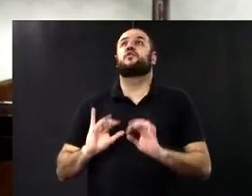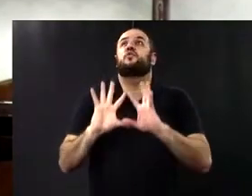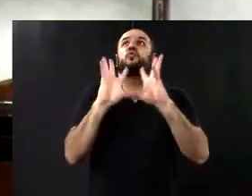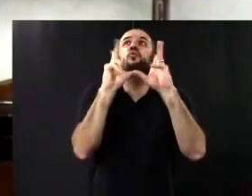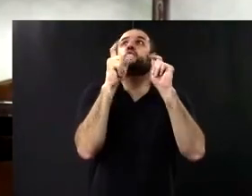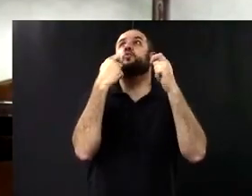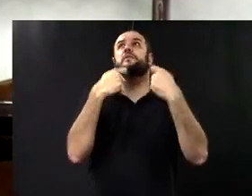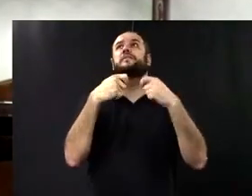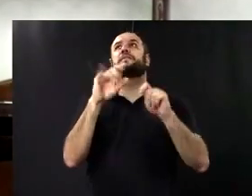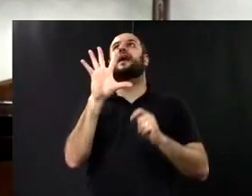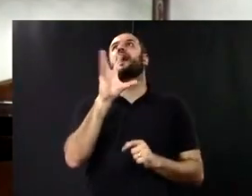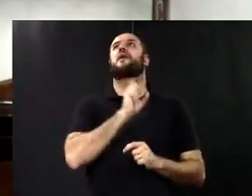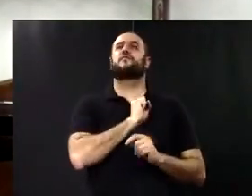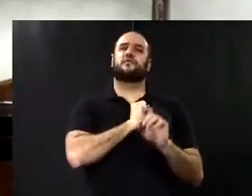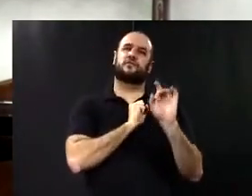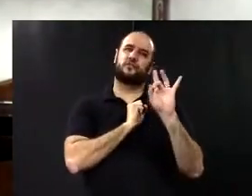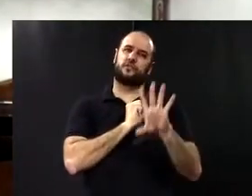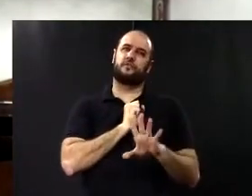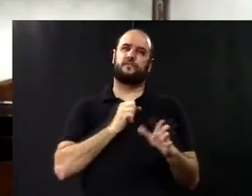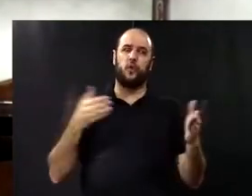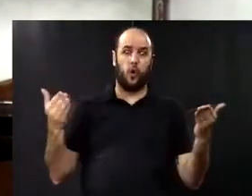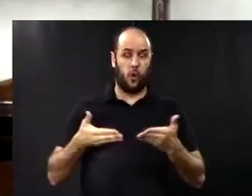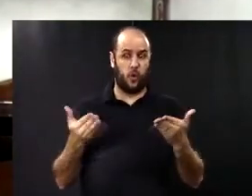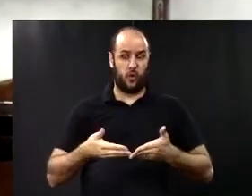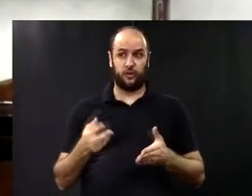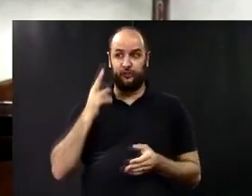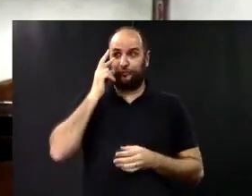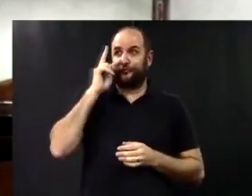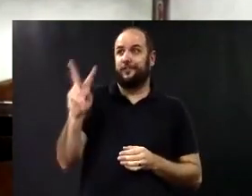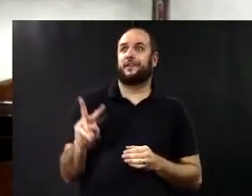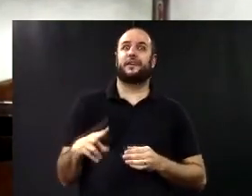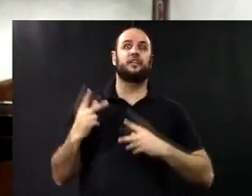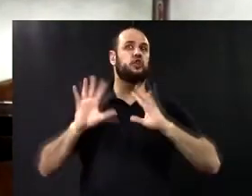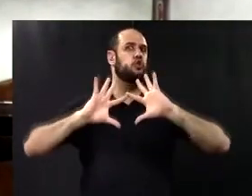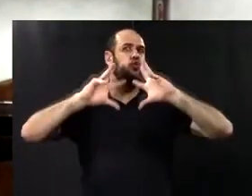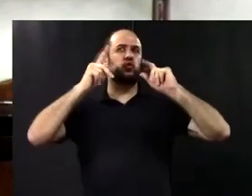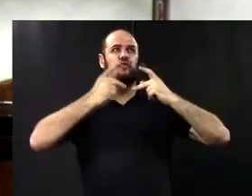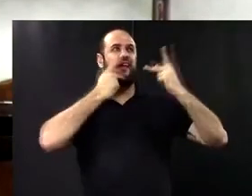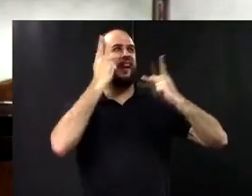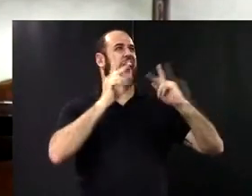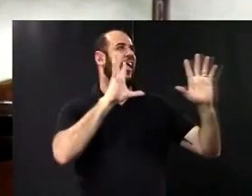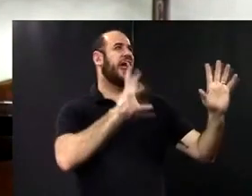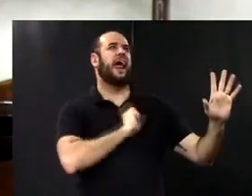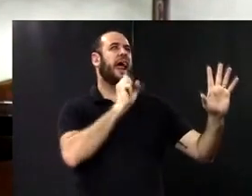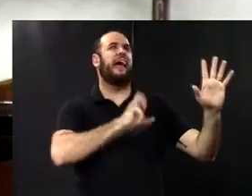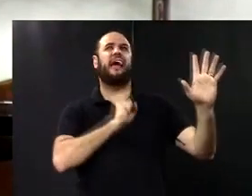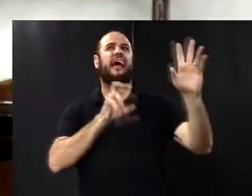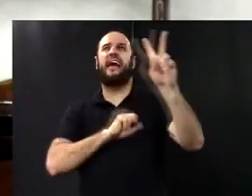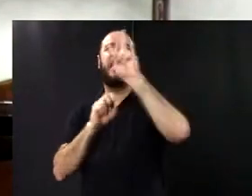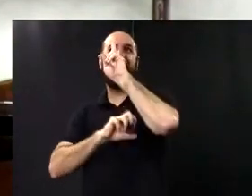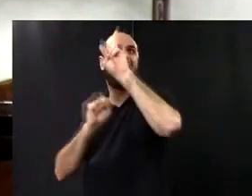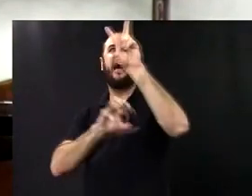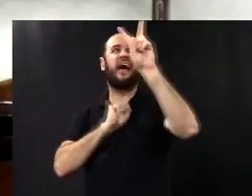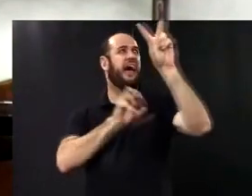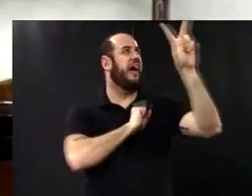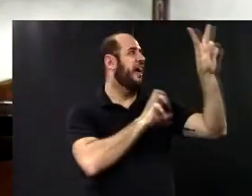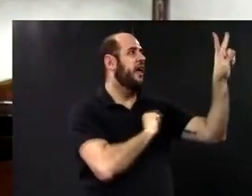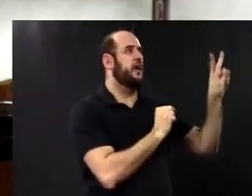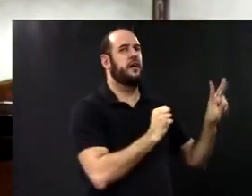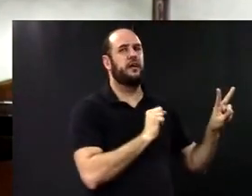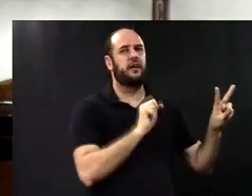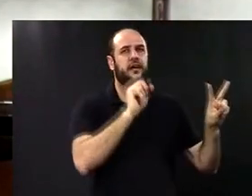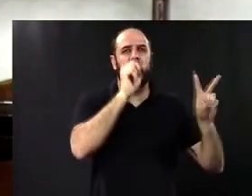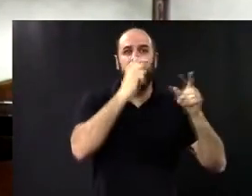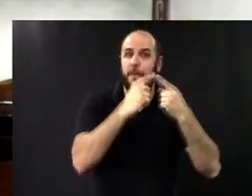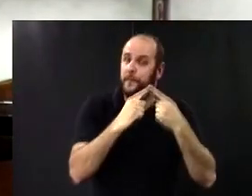que precisamos é amor. E hoje, mais do que nunca, nós vemos essa frase, All We Need Is Love. Mas quero dizer